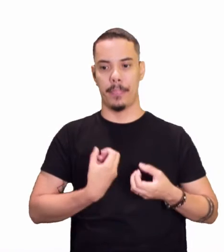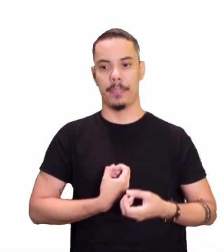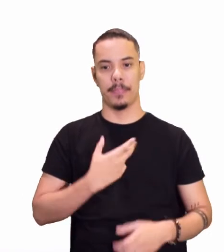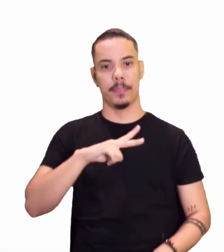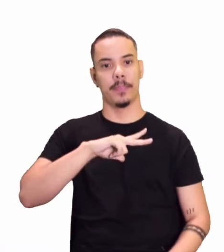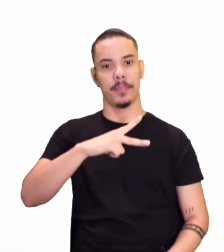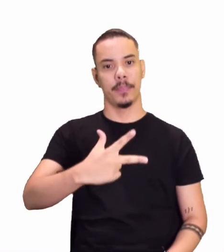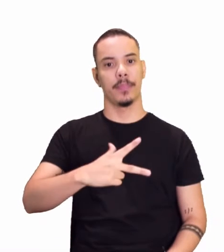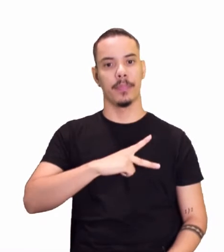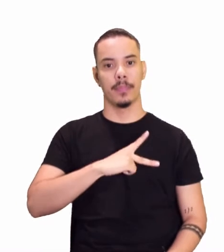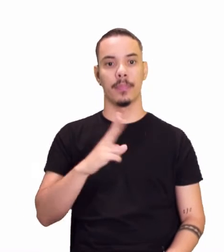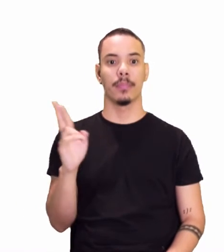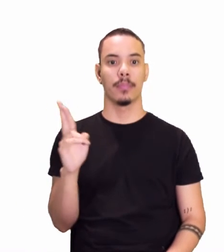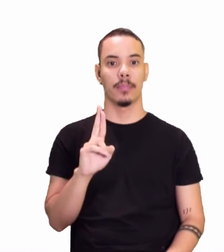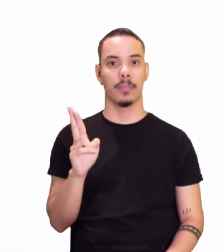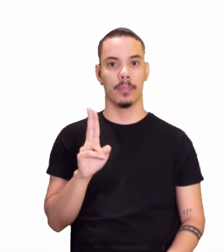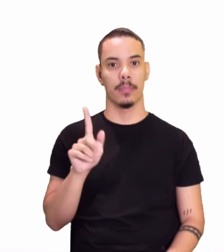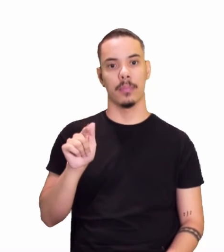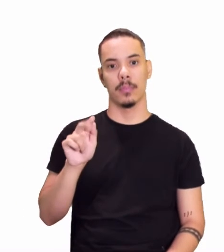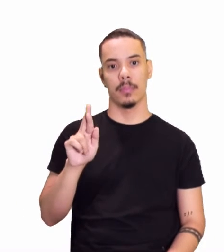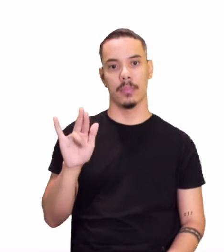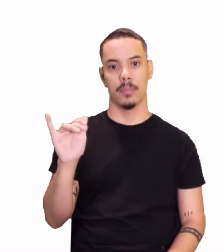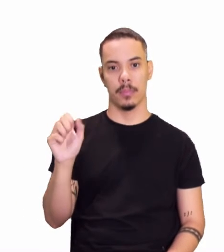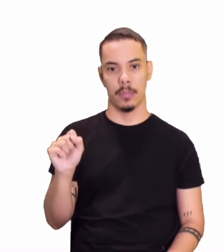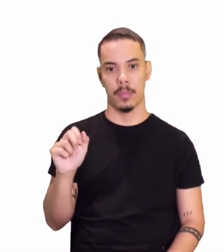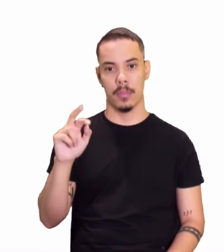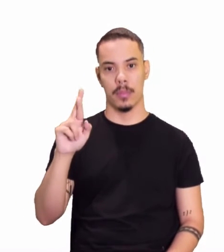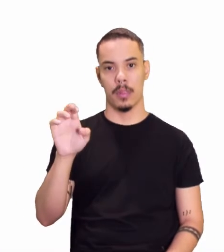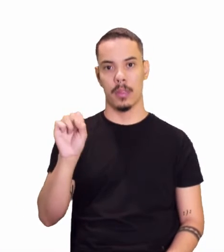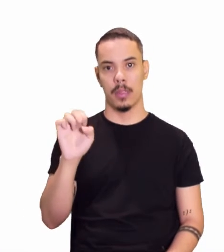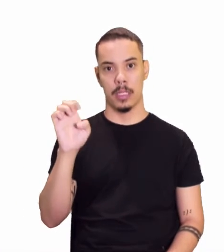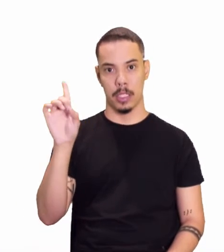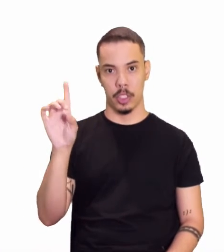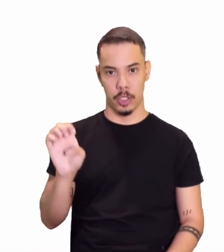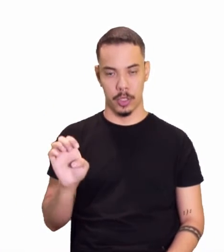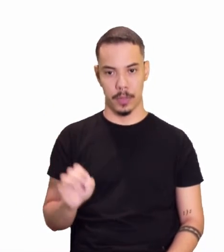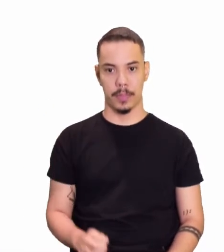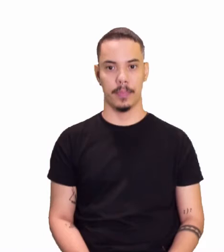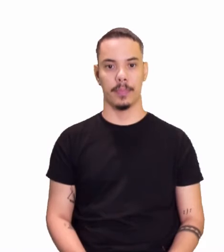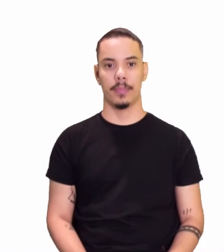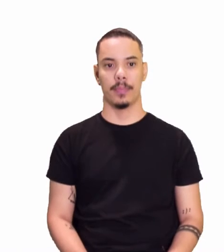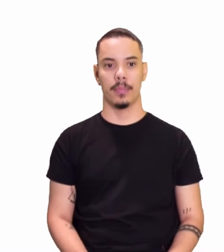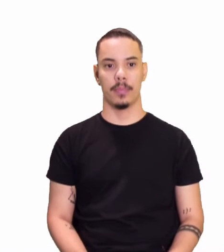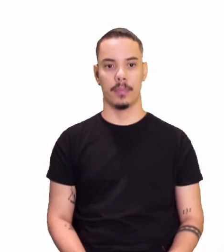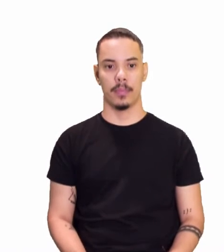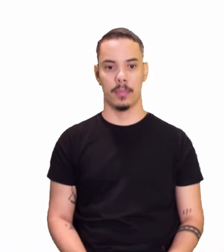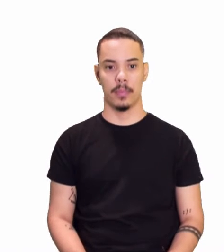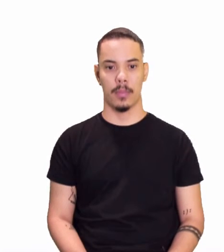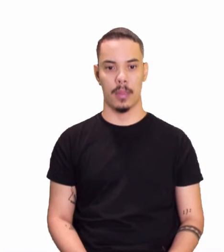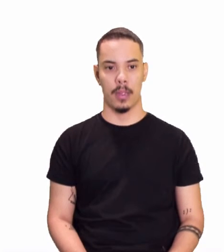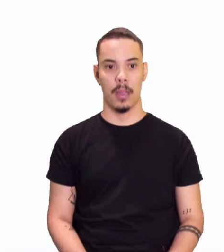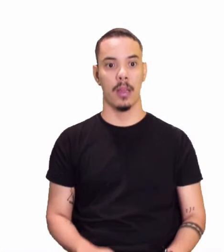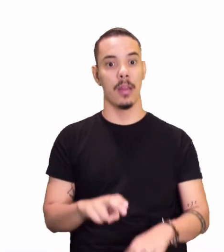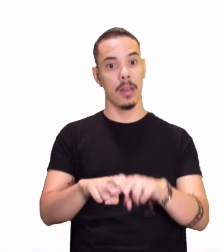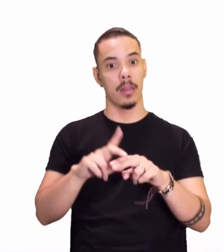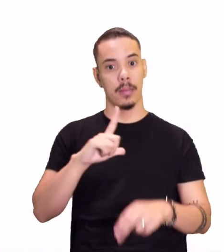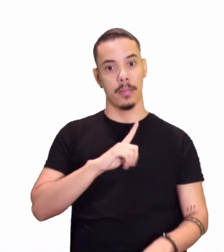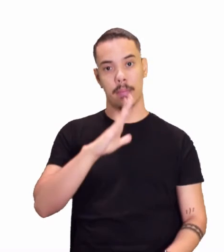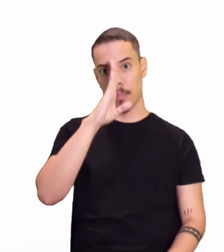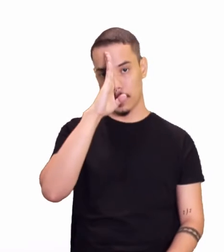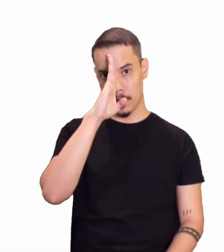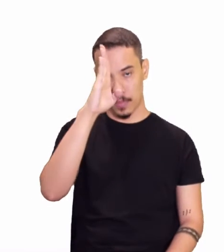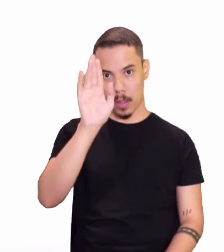português. Quem foi esse? Garcia Rezende. Beleza. E aí nós vamos ter os principais